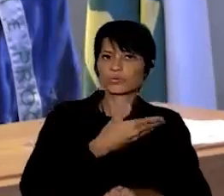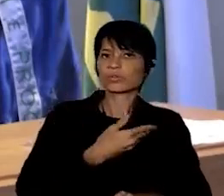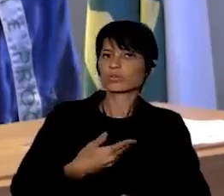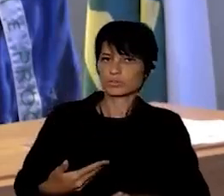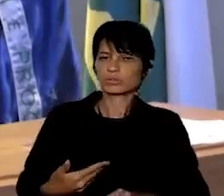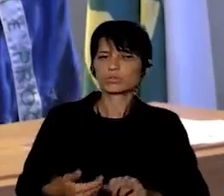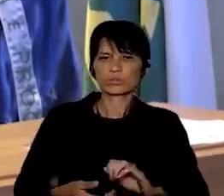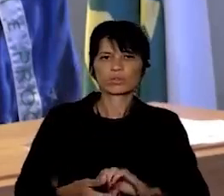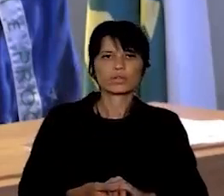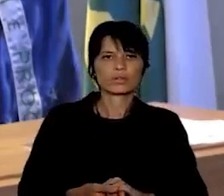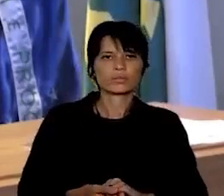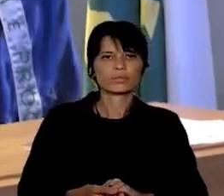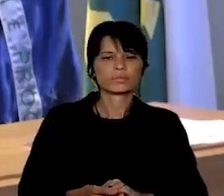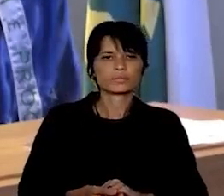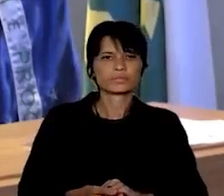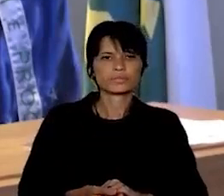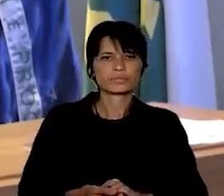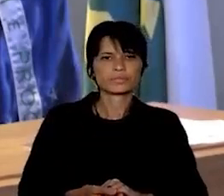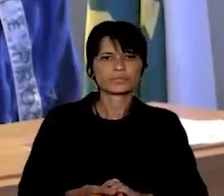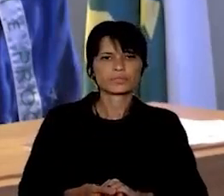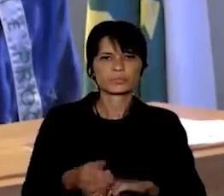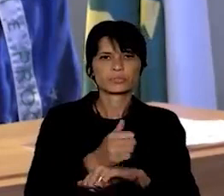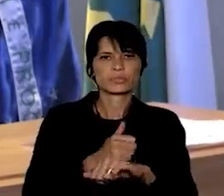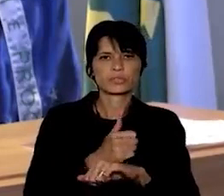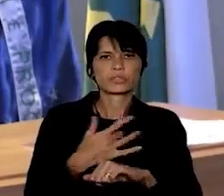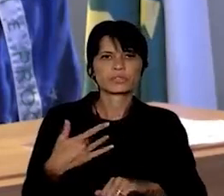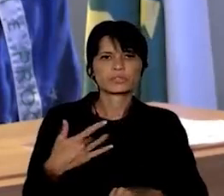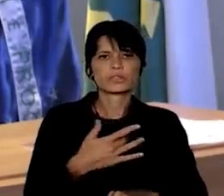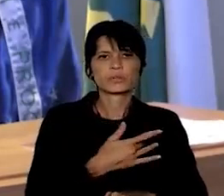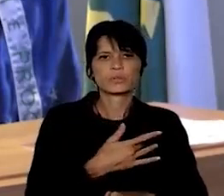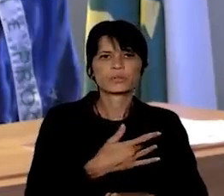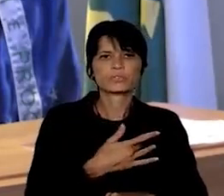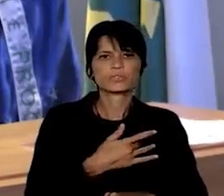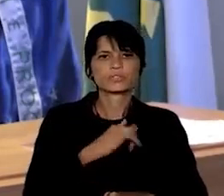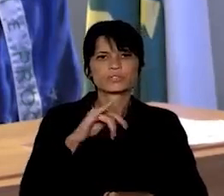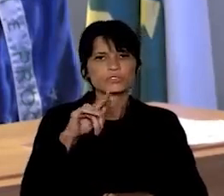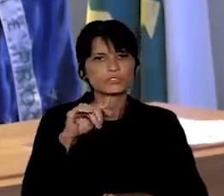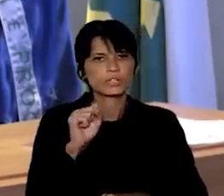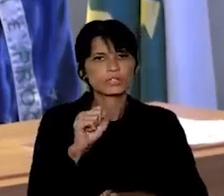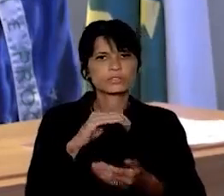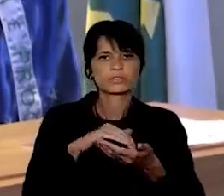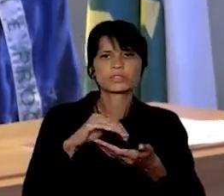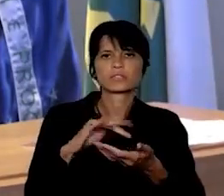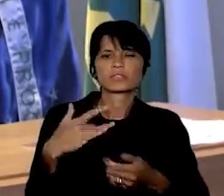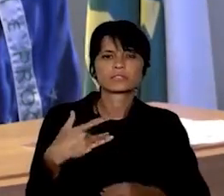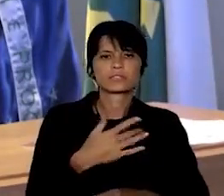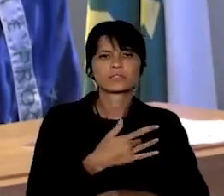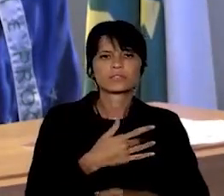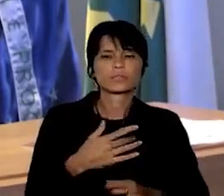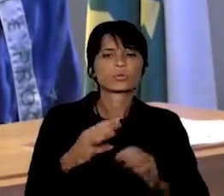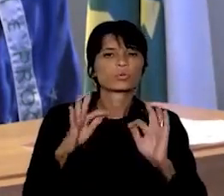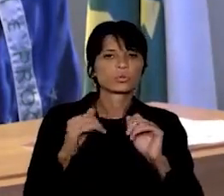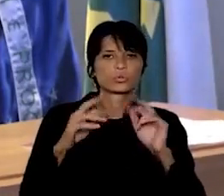um redimensionamento desses profissionais na saúde que nós precisamos seja nos Jazz seja na Secretaria de Saúde Com